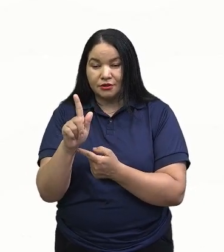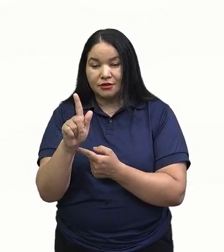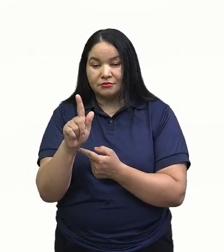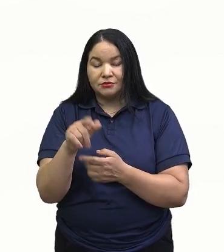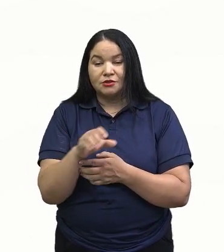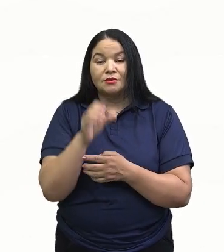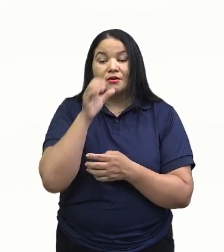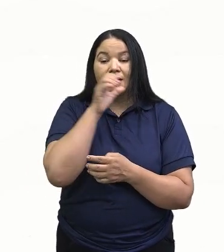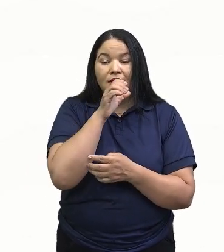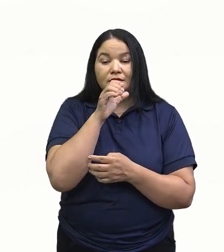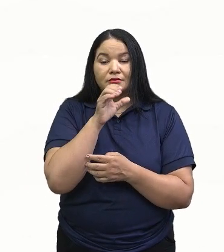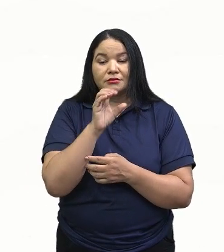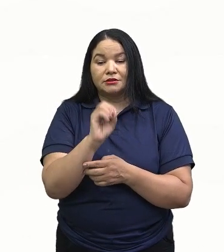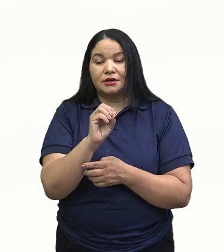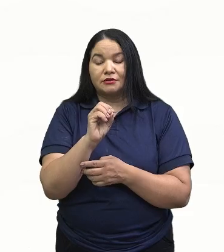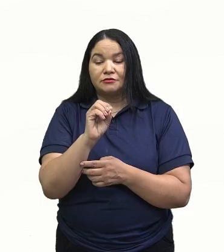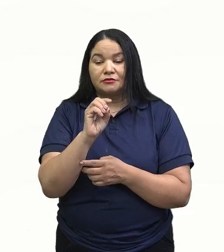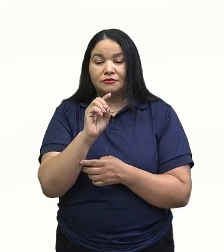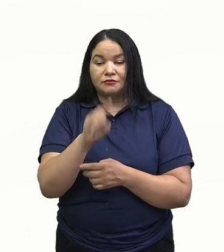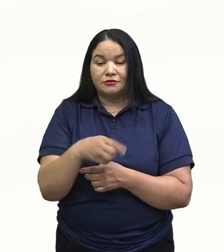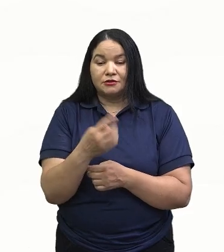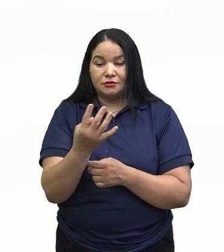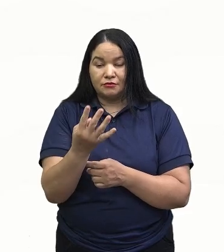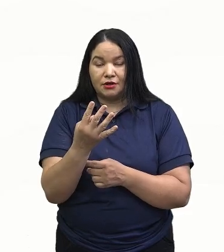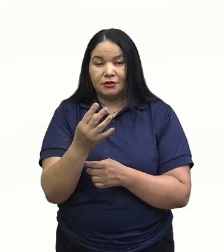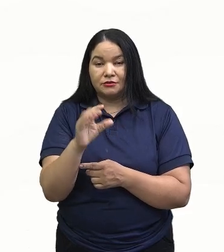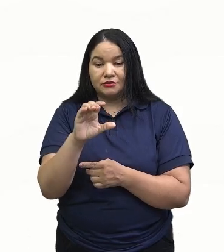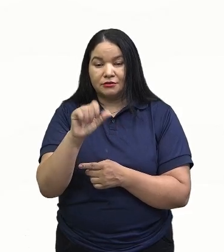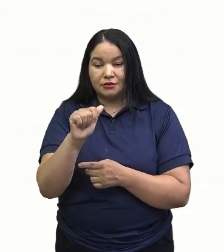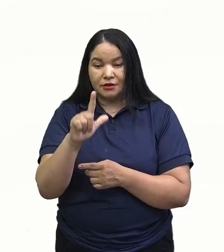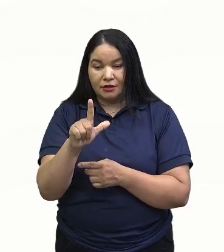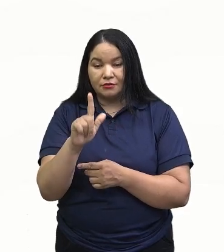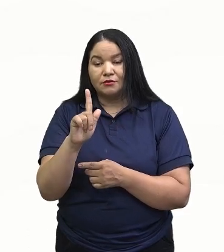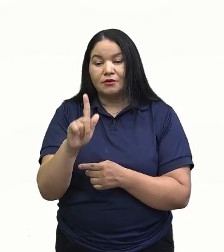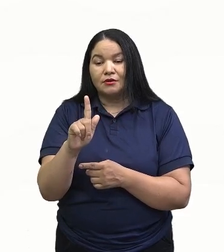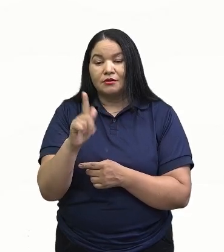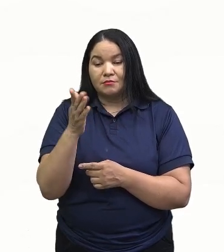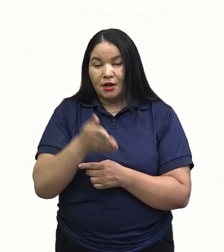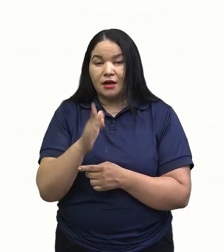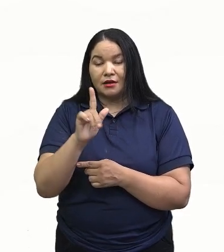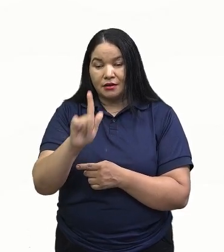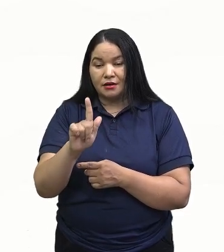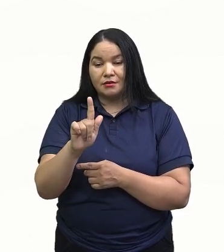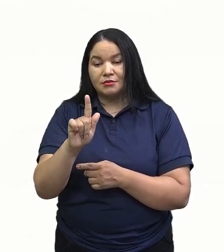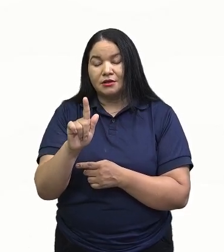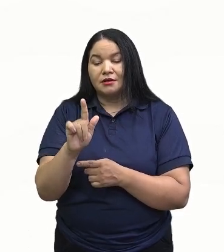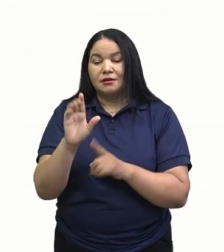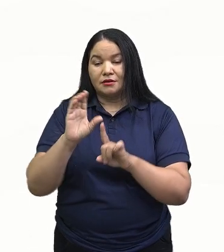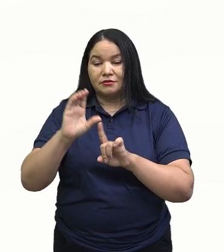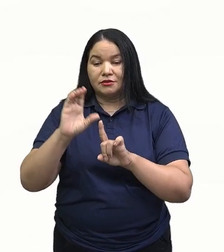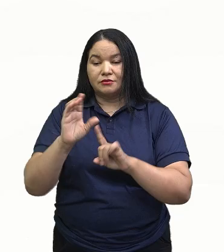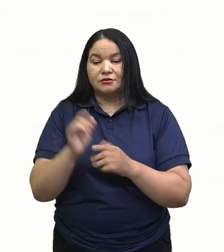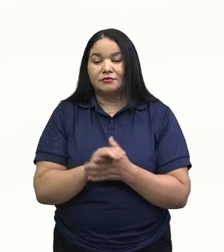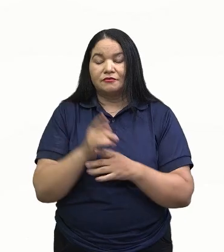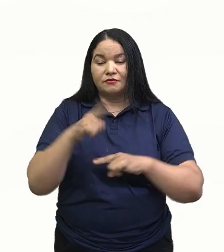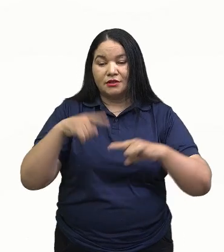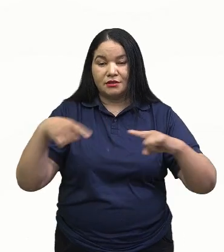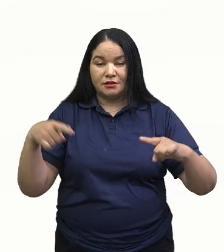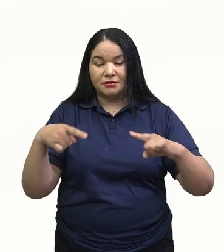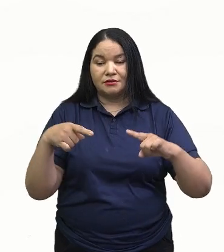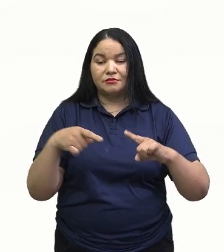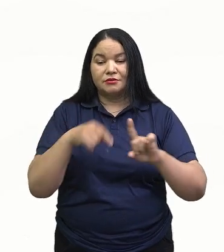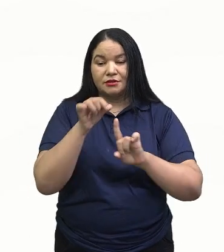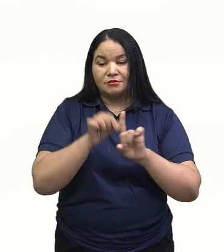calor específico da substância, 0,4 caloria por grama grau Celsius. E a variação de temperatura é de 30